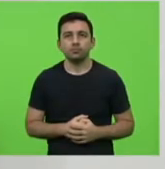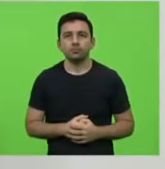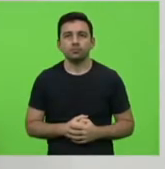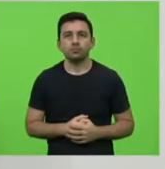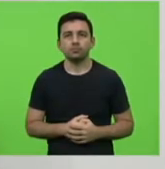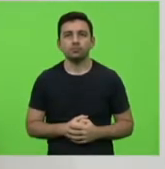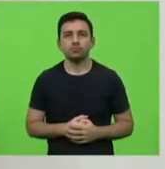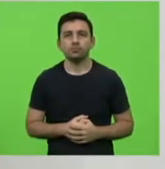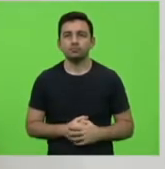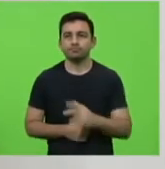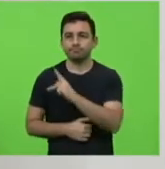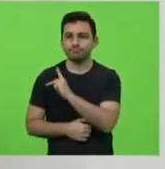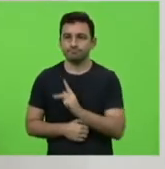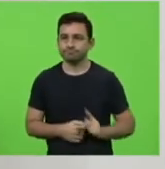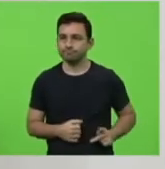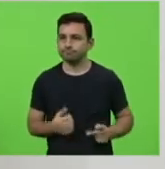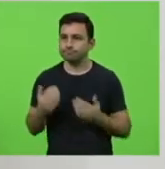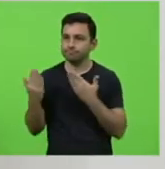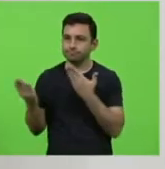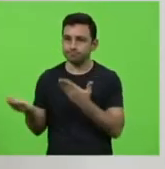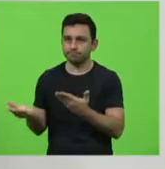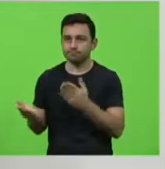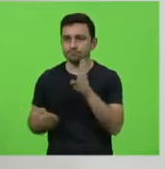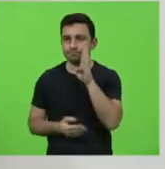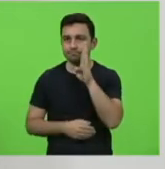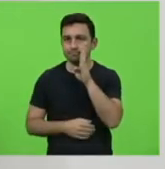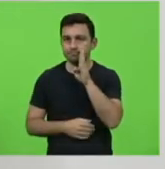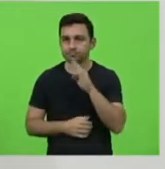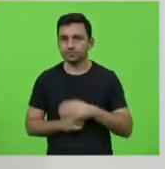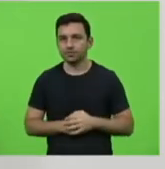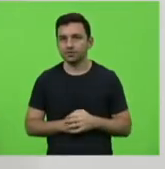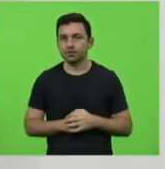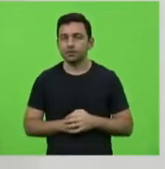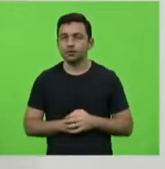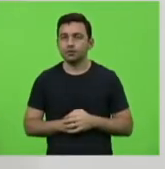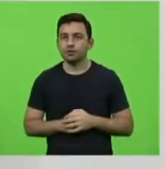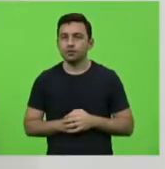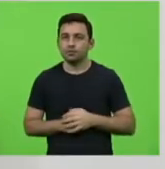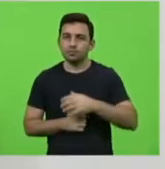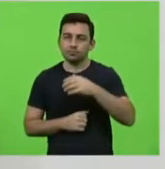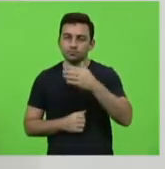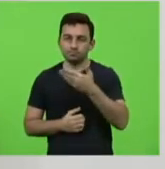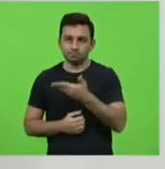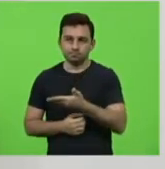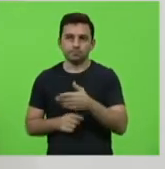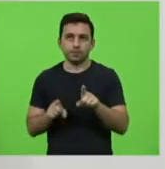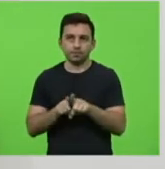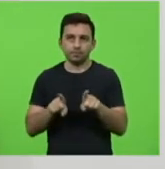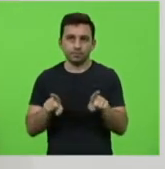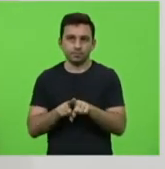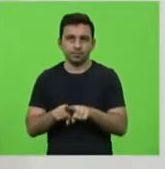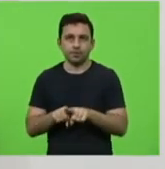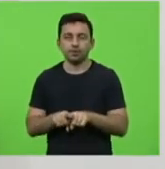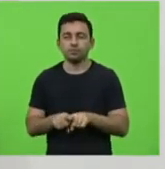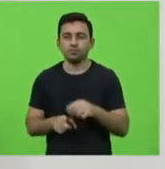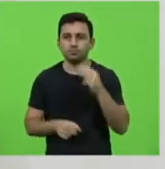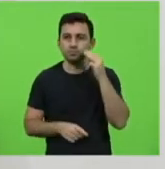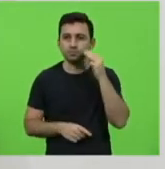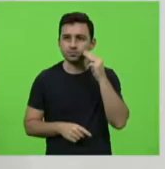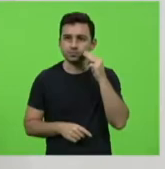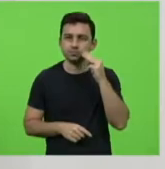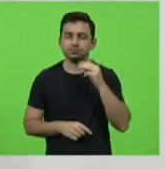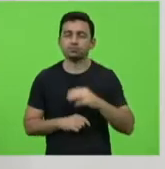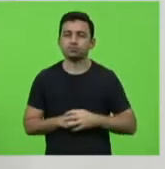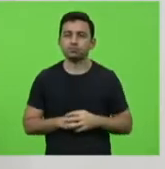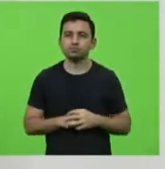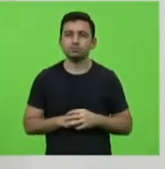Senhor presidente Nilson Perlanda, deputado Mauro de Nadal, a todos os deputados e deputadas aqui nos